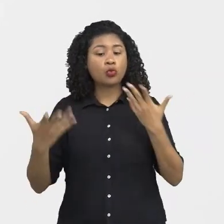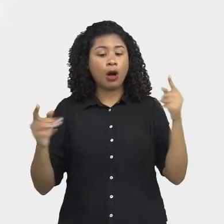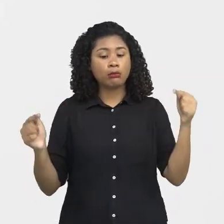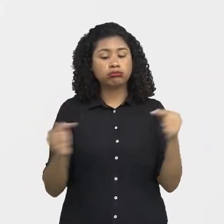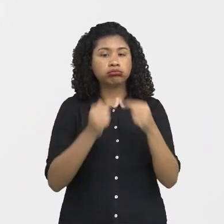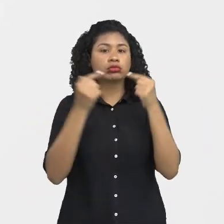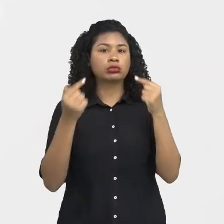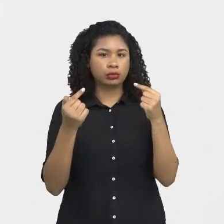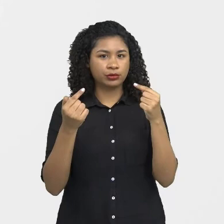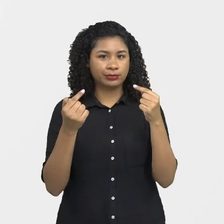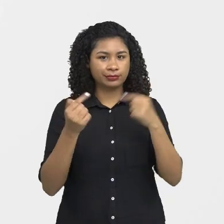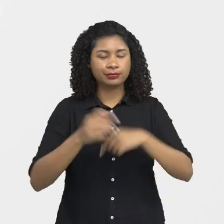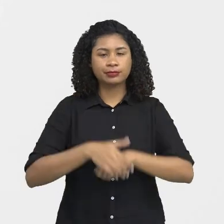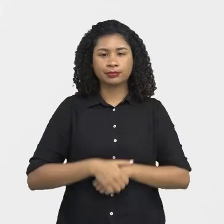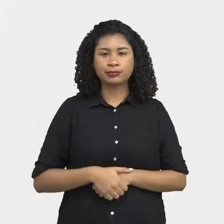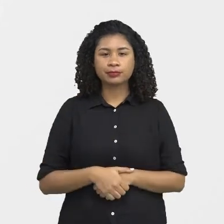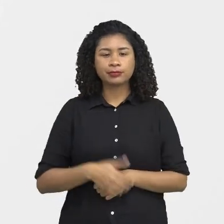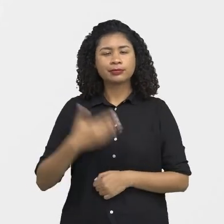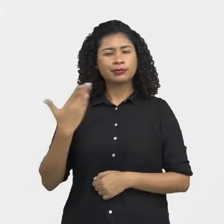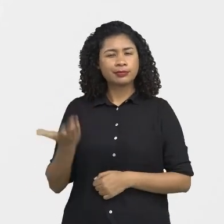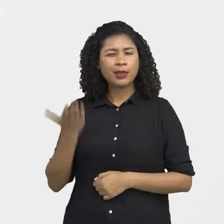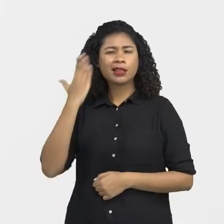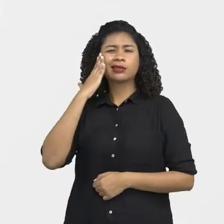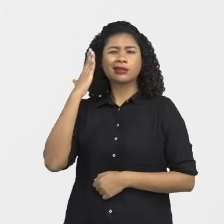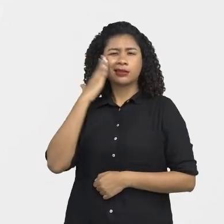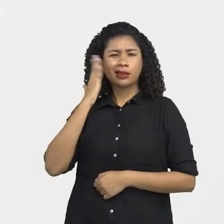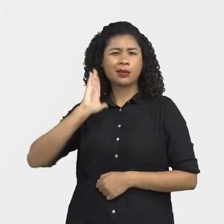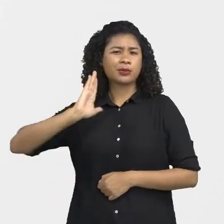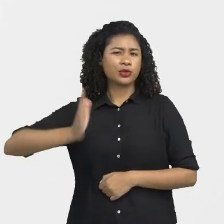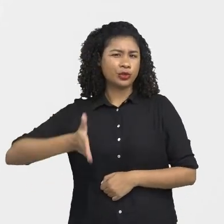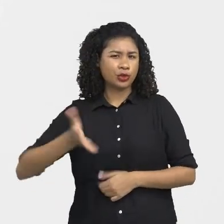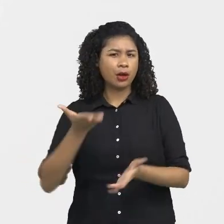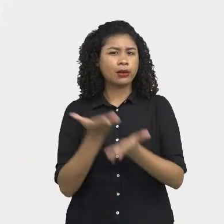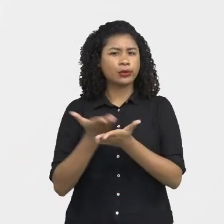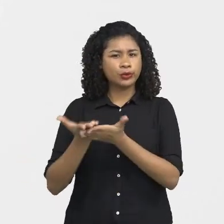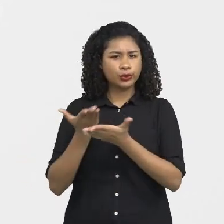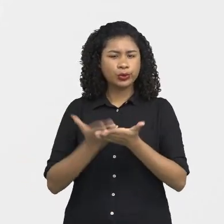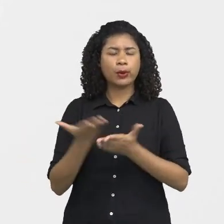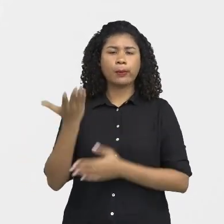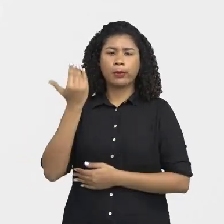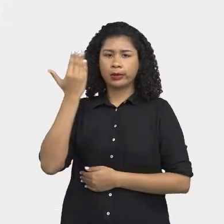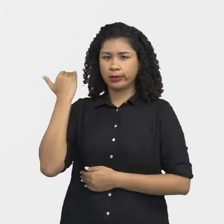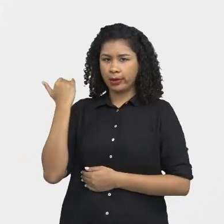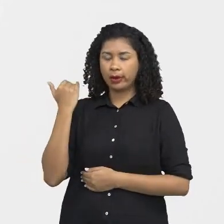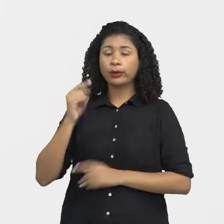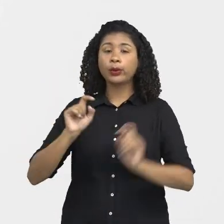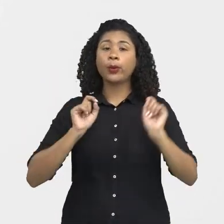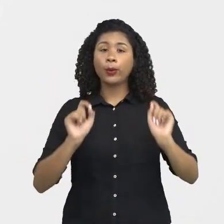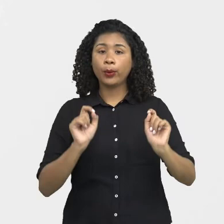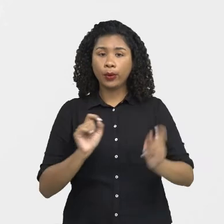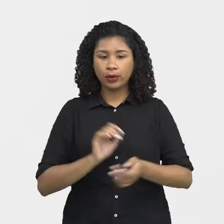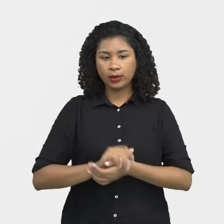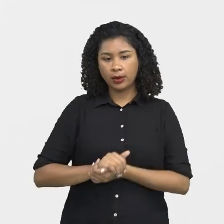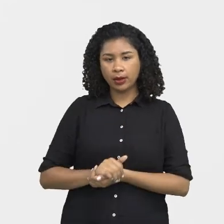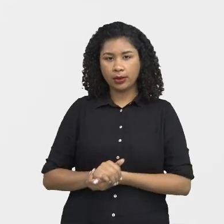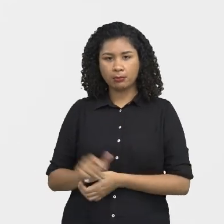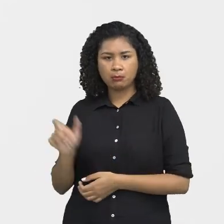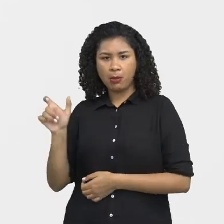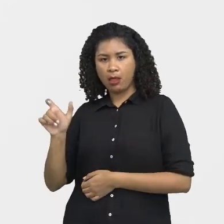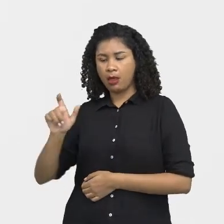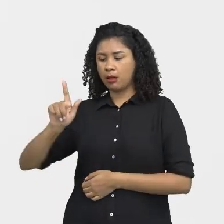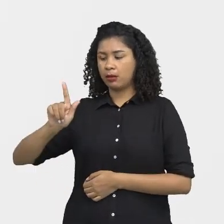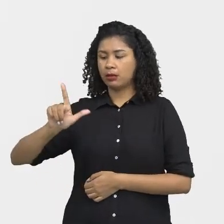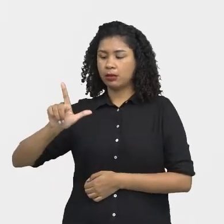aí os hormônios, tá? Então a gente já sabe, né? A gente estudou na nossa última aula que, por exemplo, o